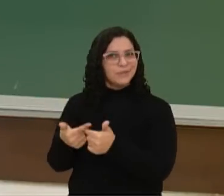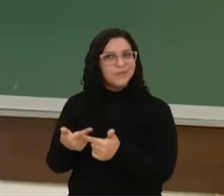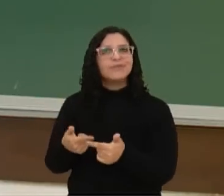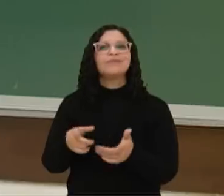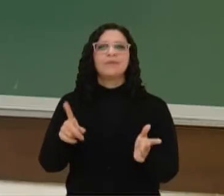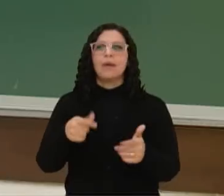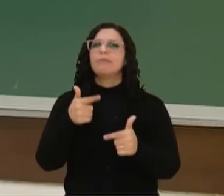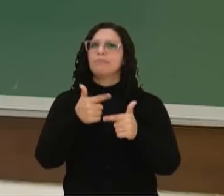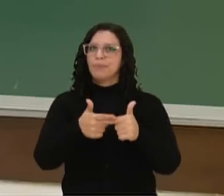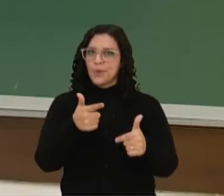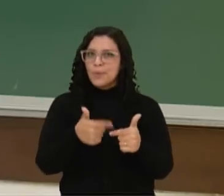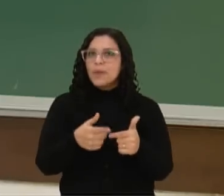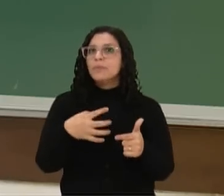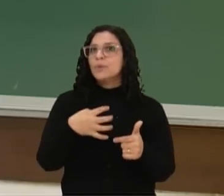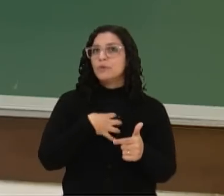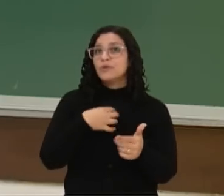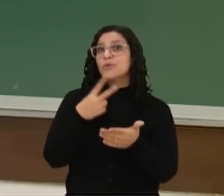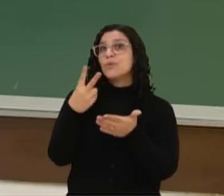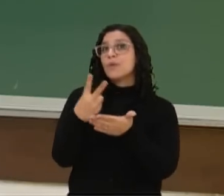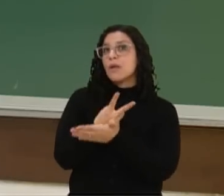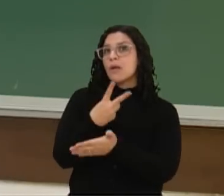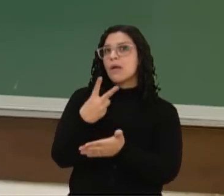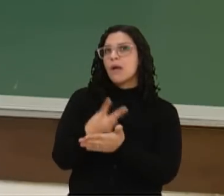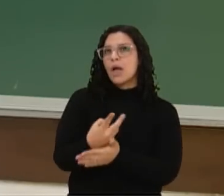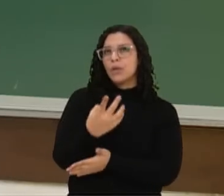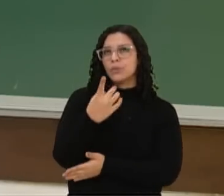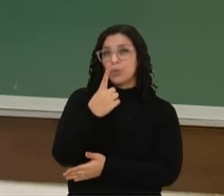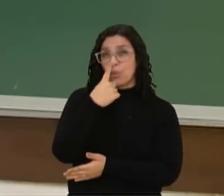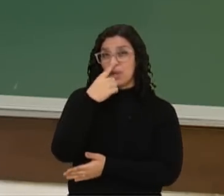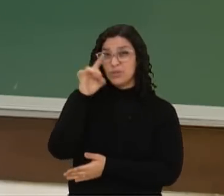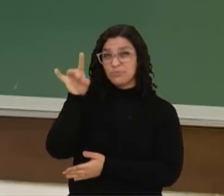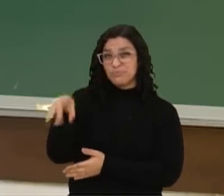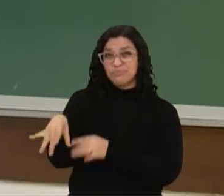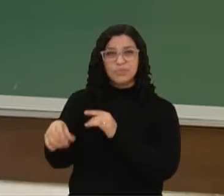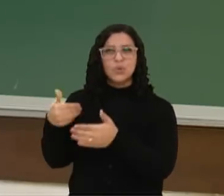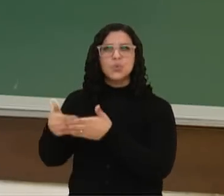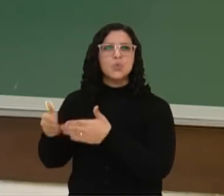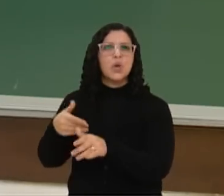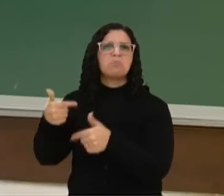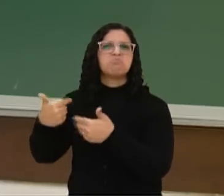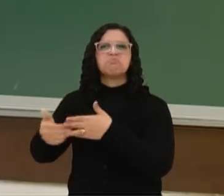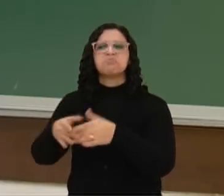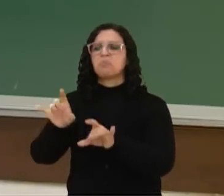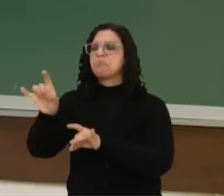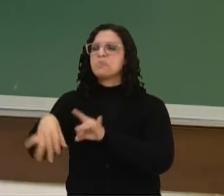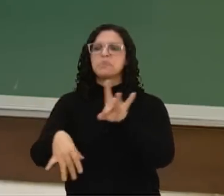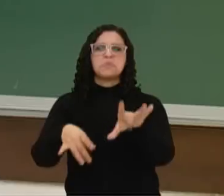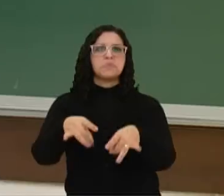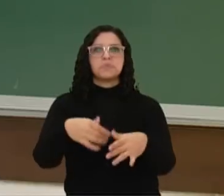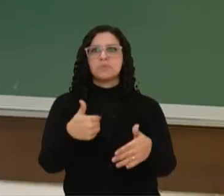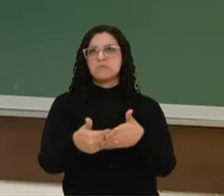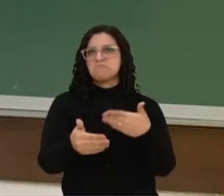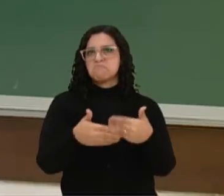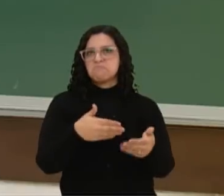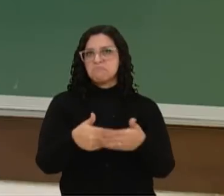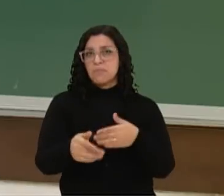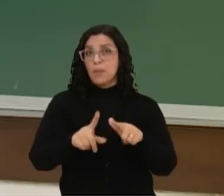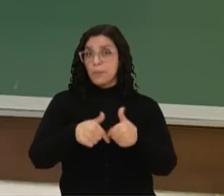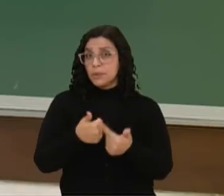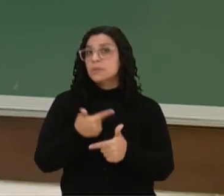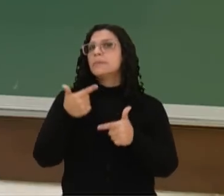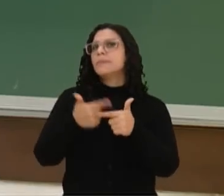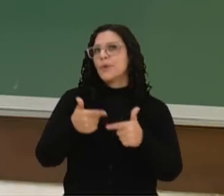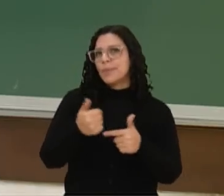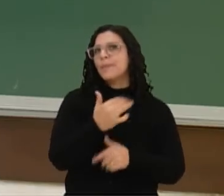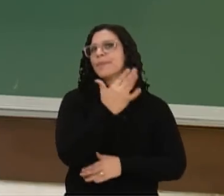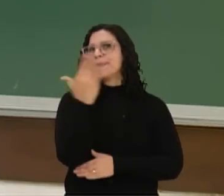um problema, o descarte irregular, porque está sendo jogado ali a céu aberto, né? E aí, os impactos ambientais que ocorrem